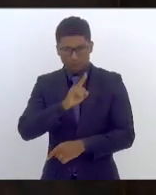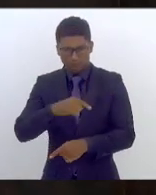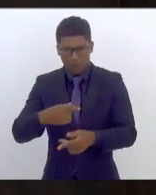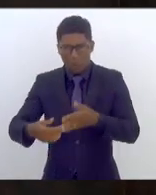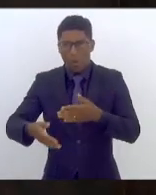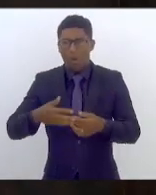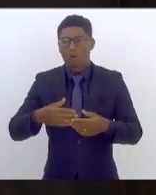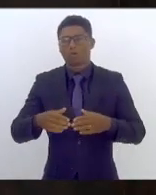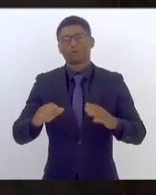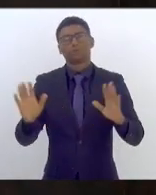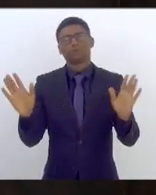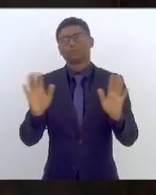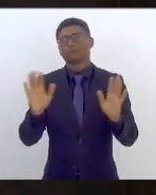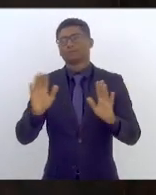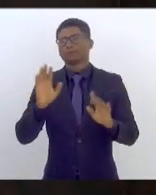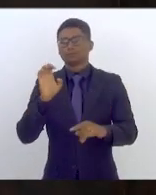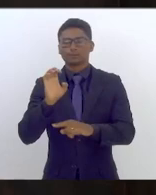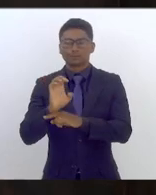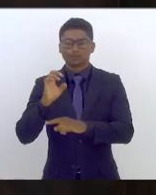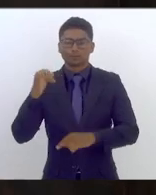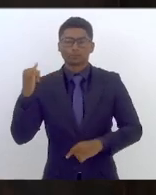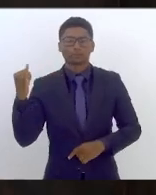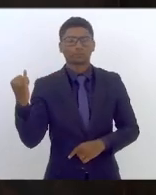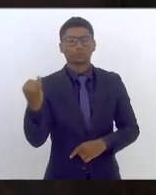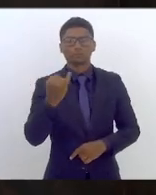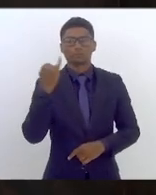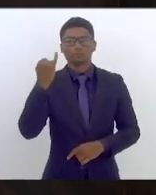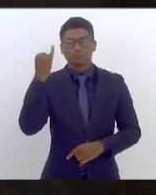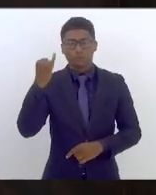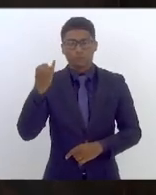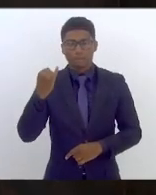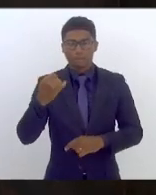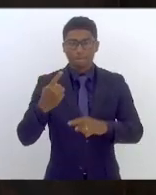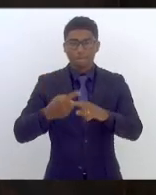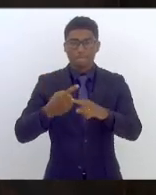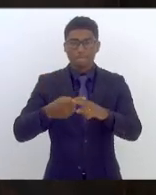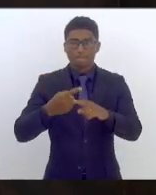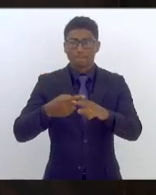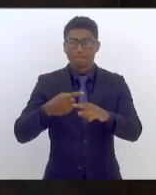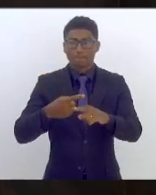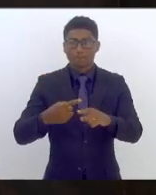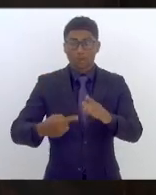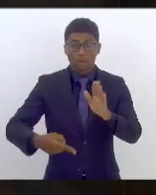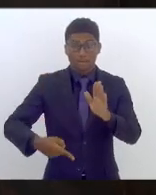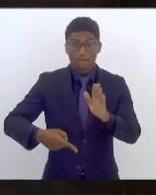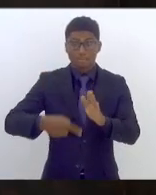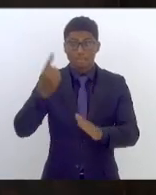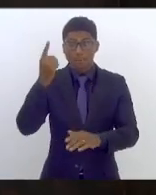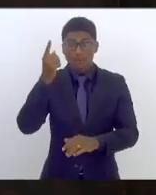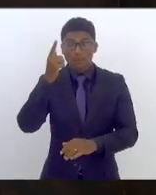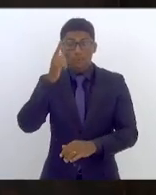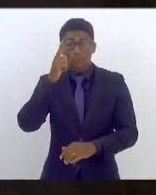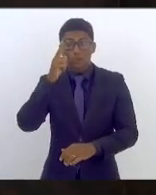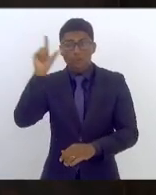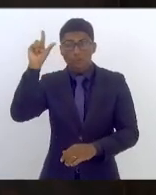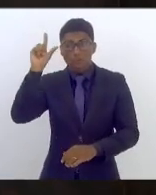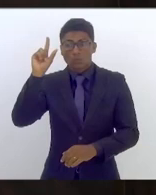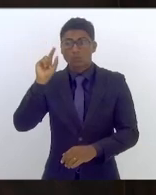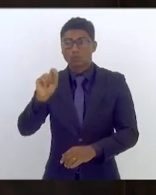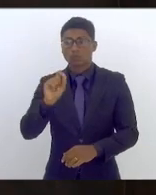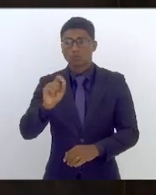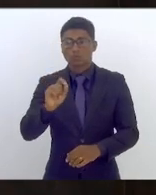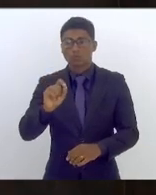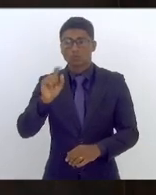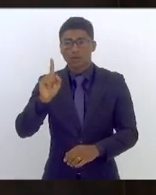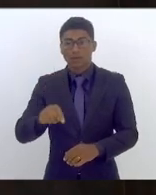Vanguarda um estado que foi o primeiro a trilhar um caminho antes por ninguém subiu seguido que é o caminho de um programa